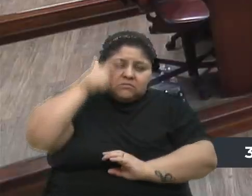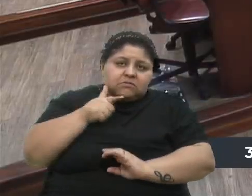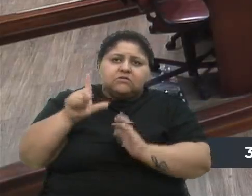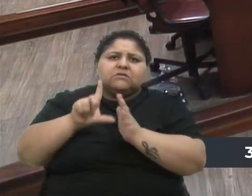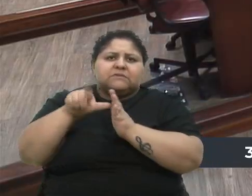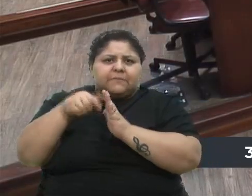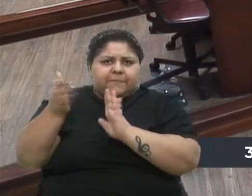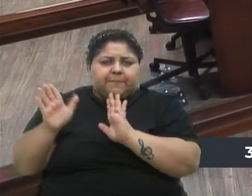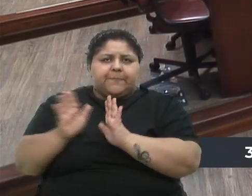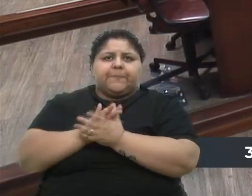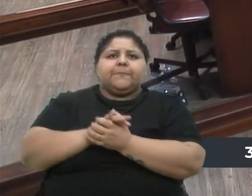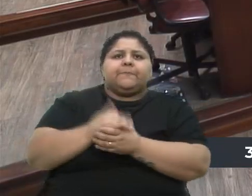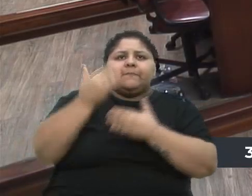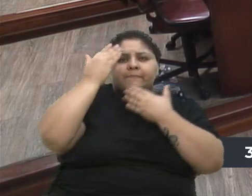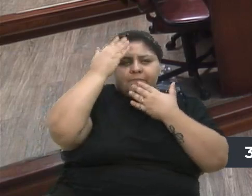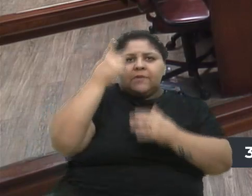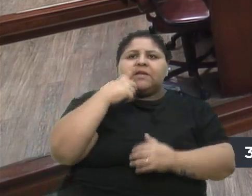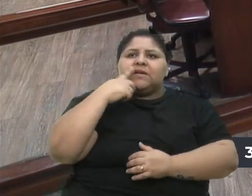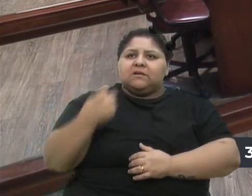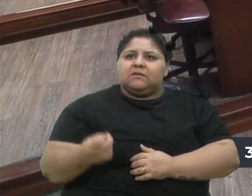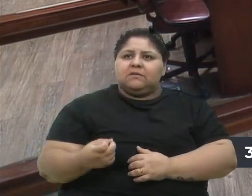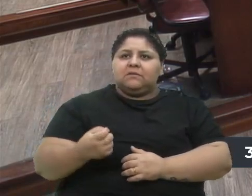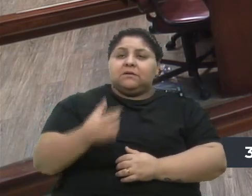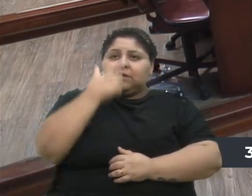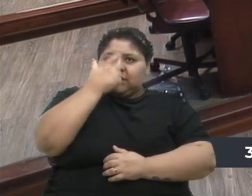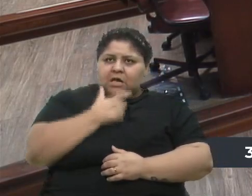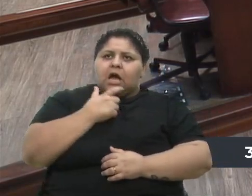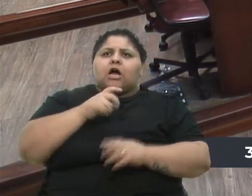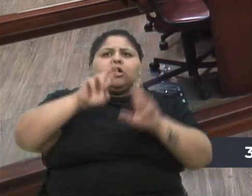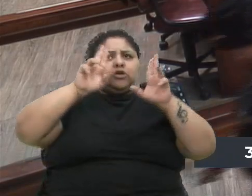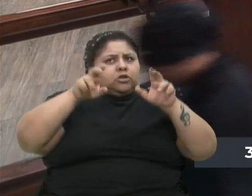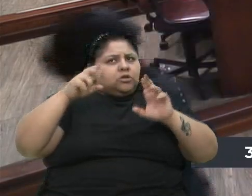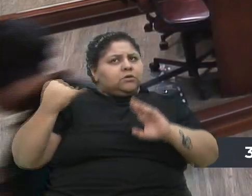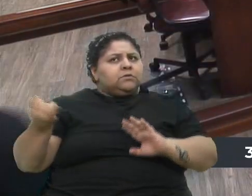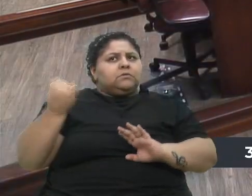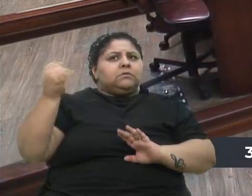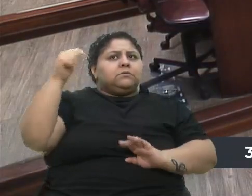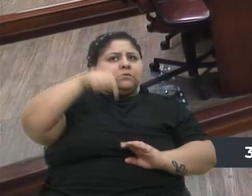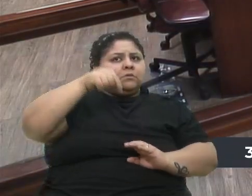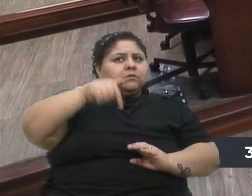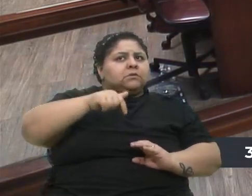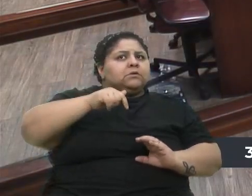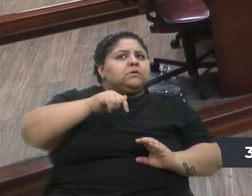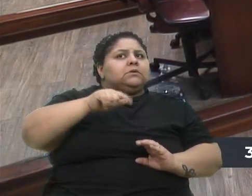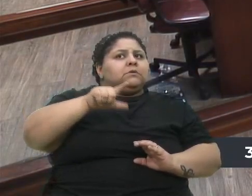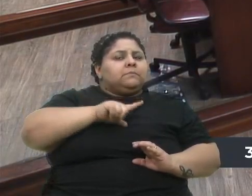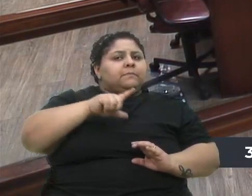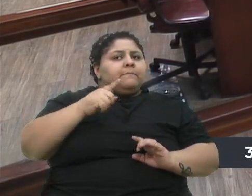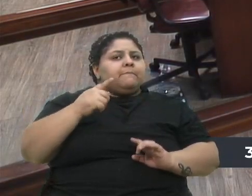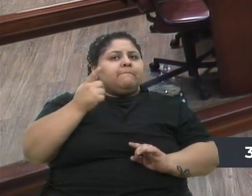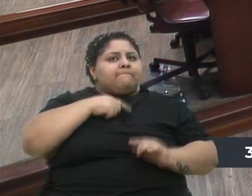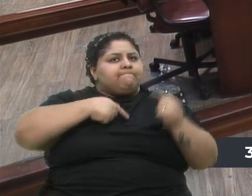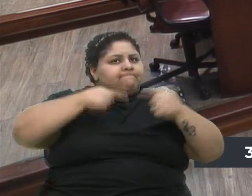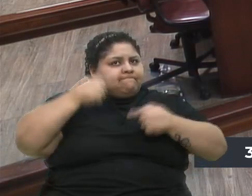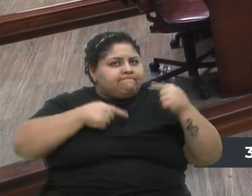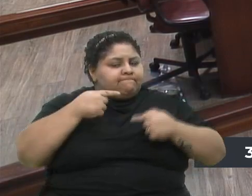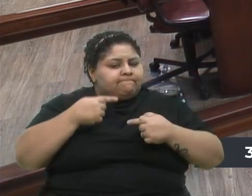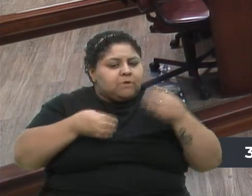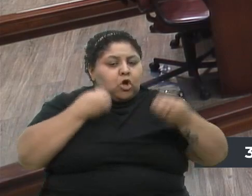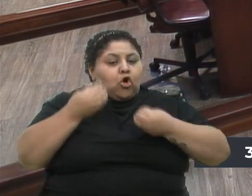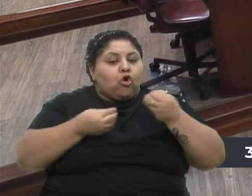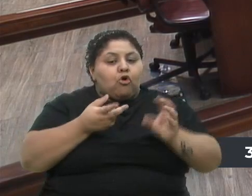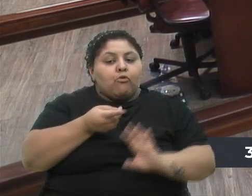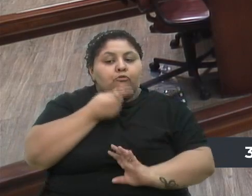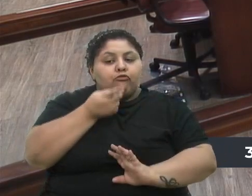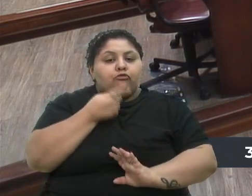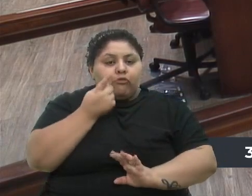sei quem... Obrigado, vereadora Rose. Acho que o tema é importante e essa casa também é espaço de discussão. Mas da forma como ele é levantado